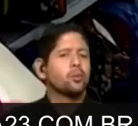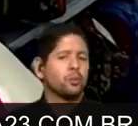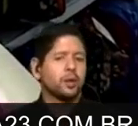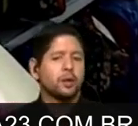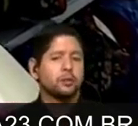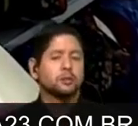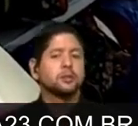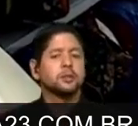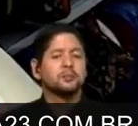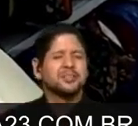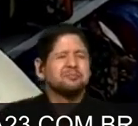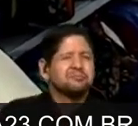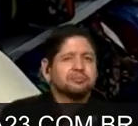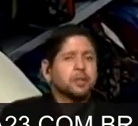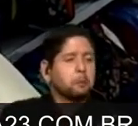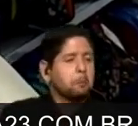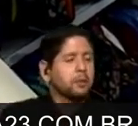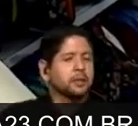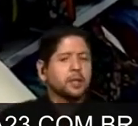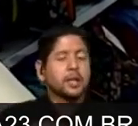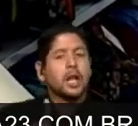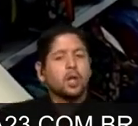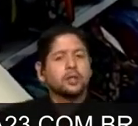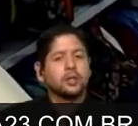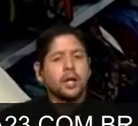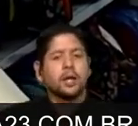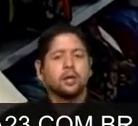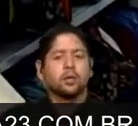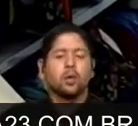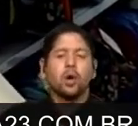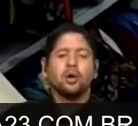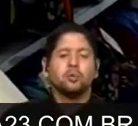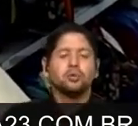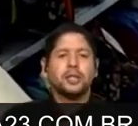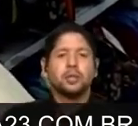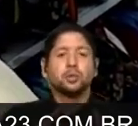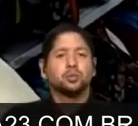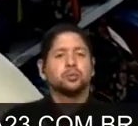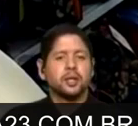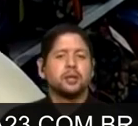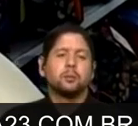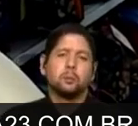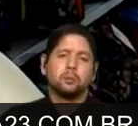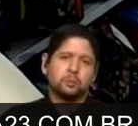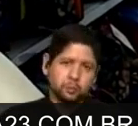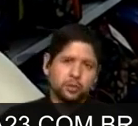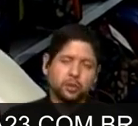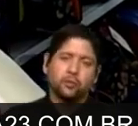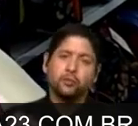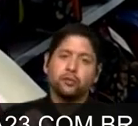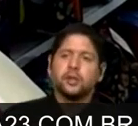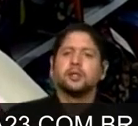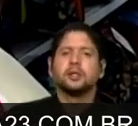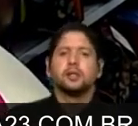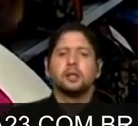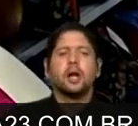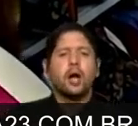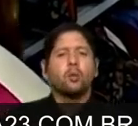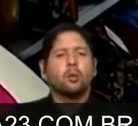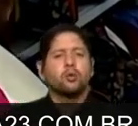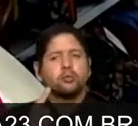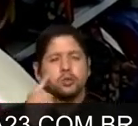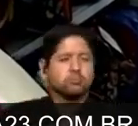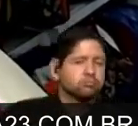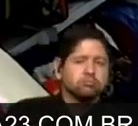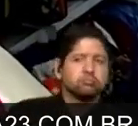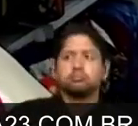E variedade. Então aqui é uma loja que tem muita praticidade. Eu gosto porque tem tudo. Por isso que eu vim, porque tem coisas que... Às vezes a gente vai para